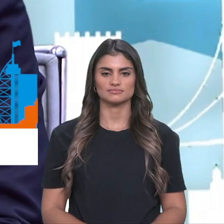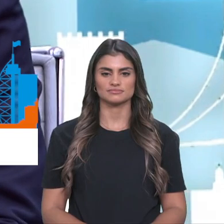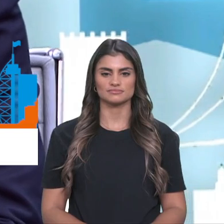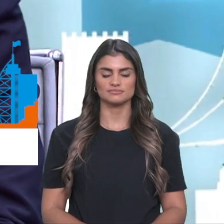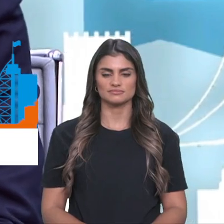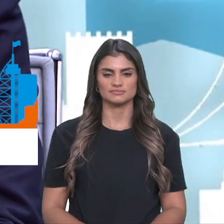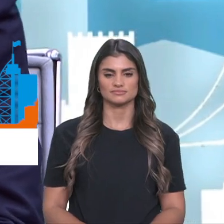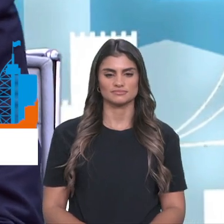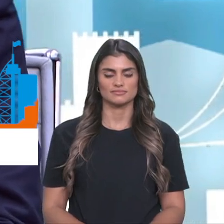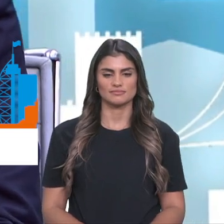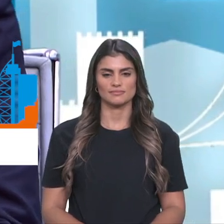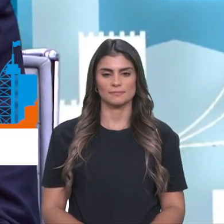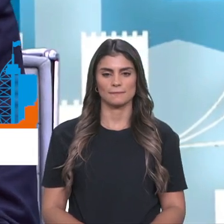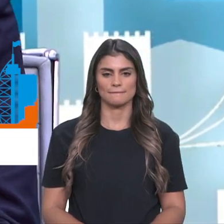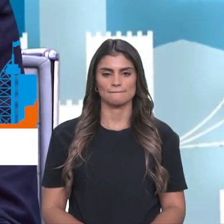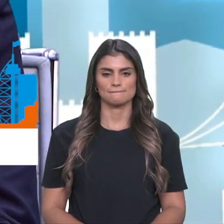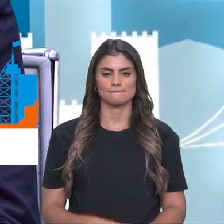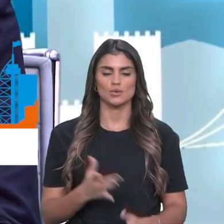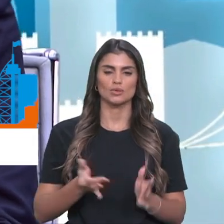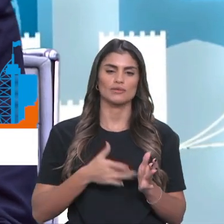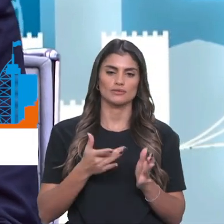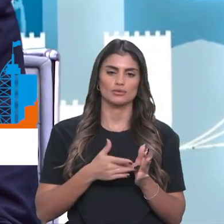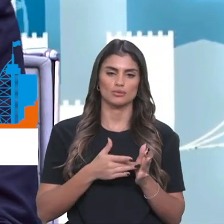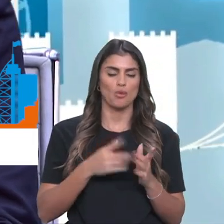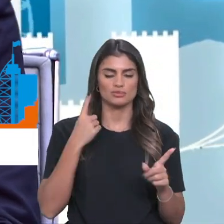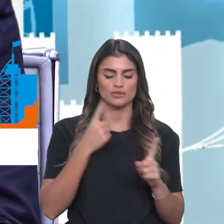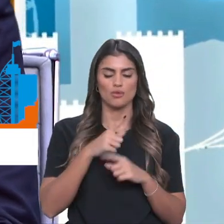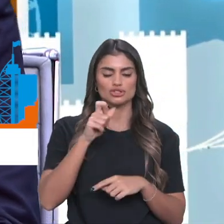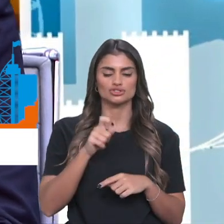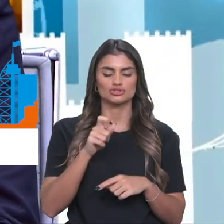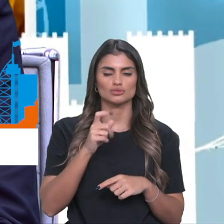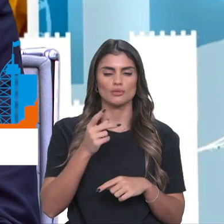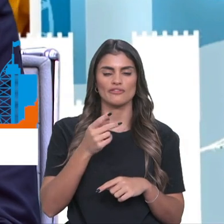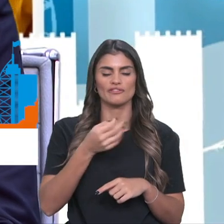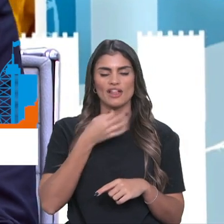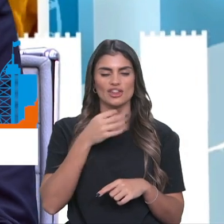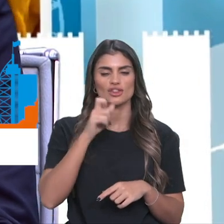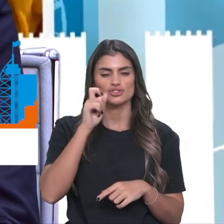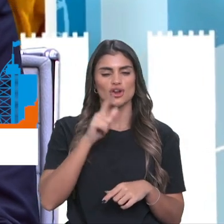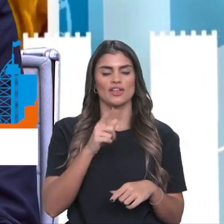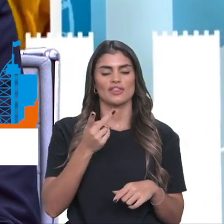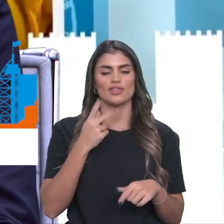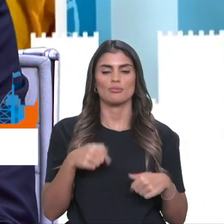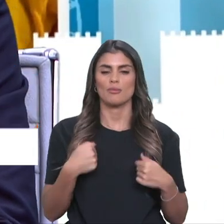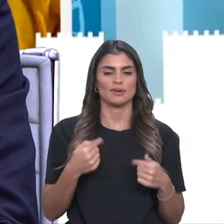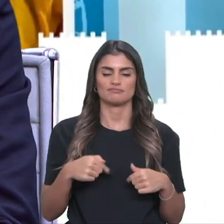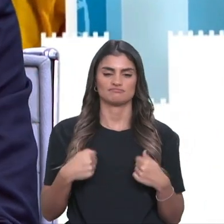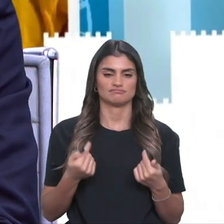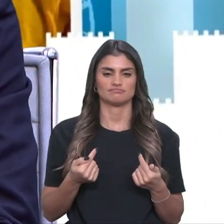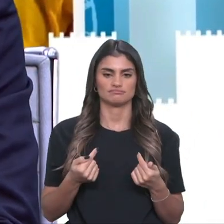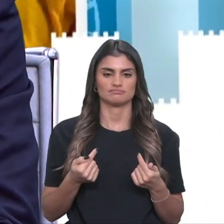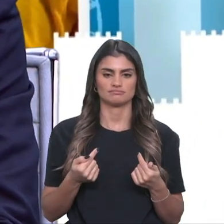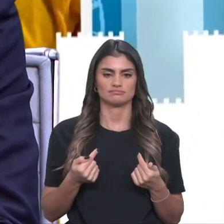De facto, o livro não pretende ser autobiográfico, até porque não acho que seria